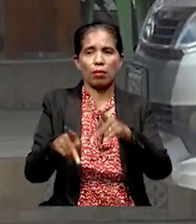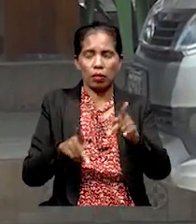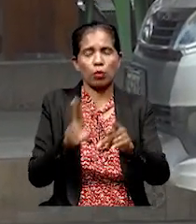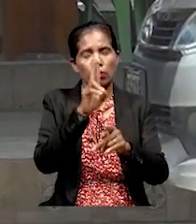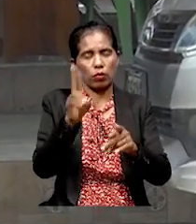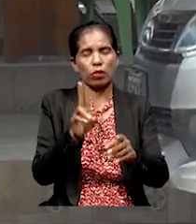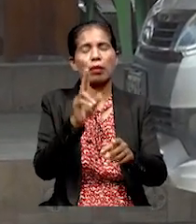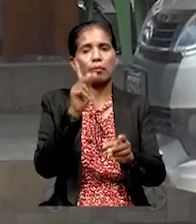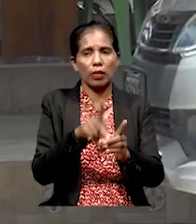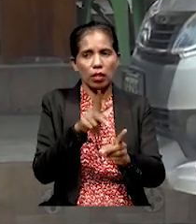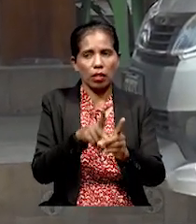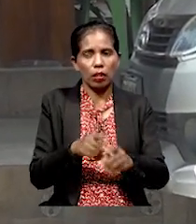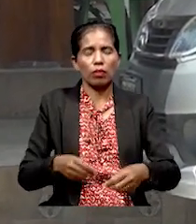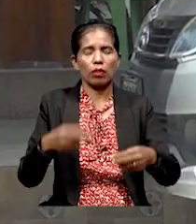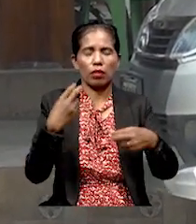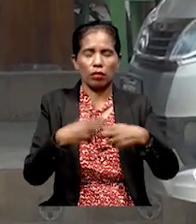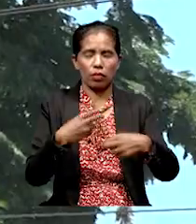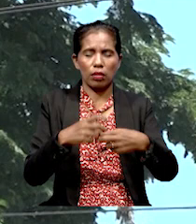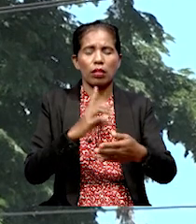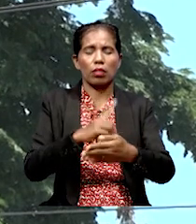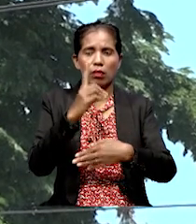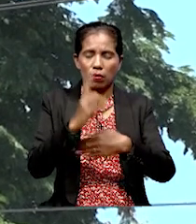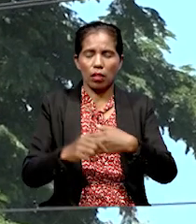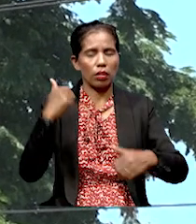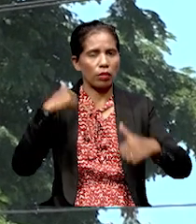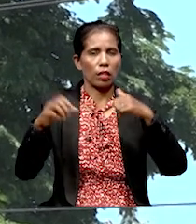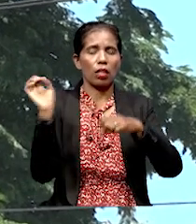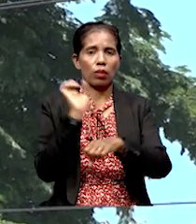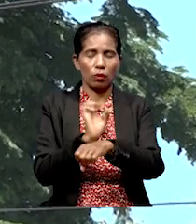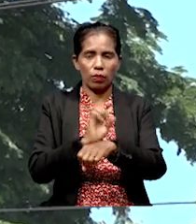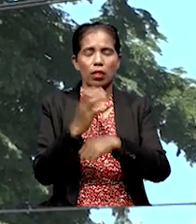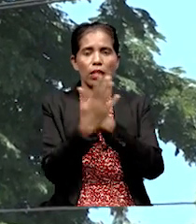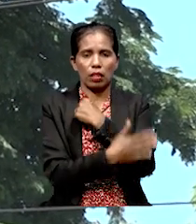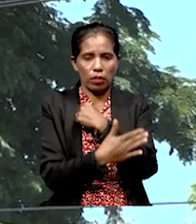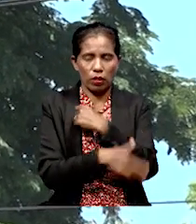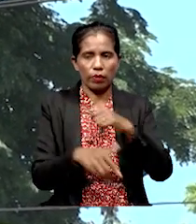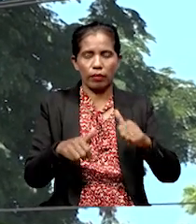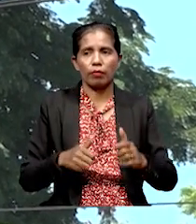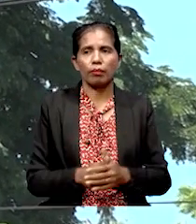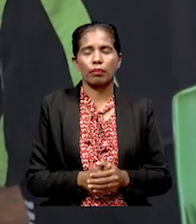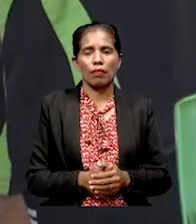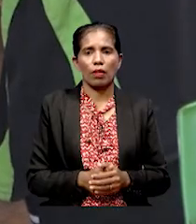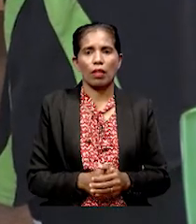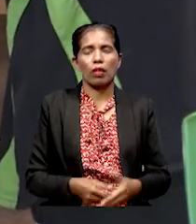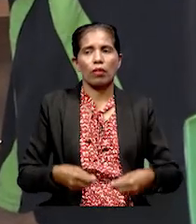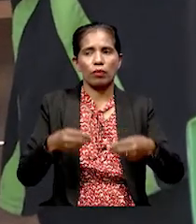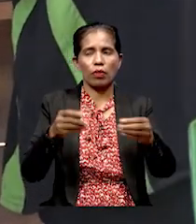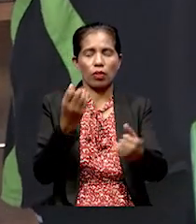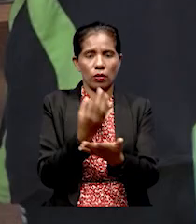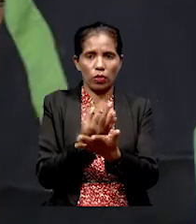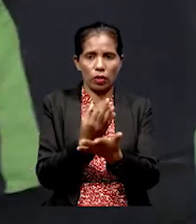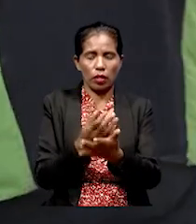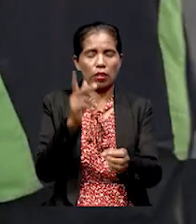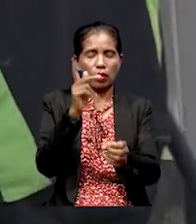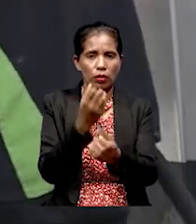no prejudica desenvolvimento atividade econômica nação união. Decreto ne estabelece subsídio financeiro